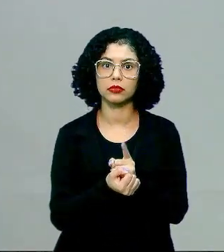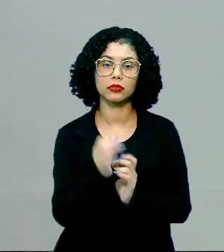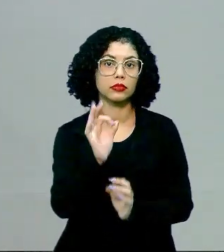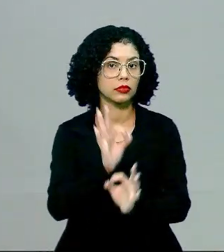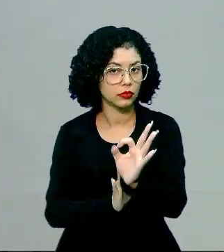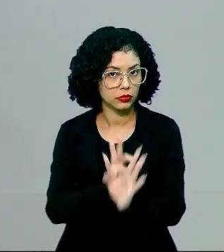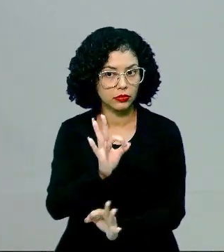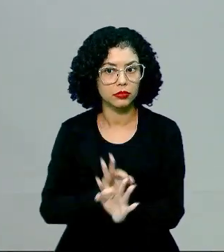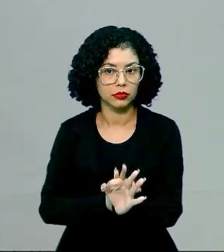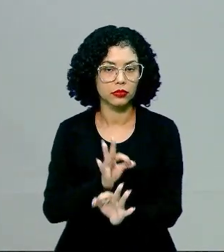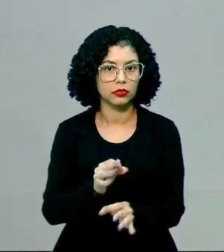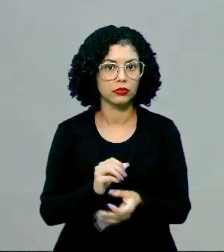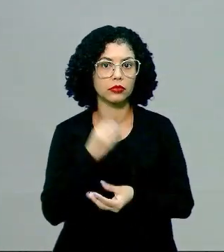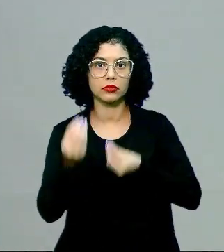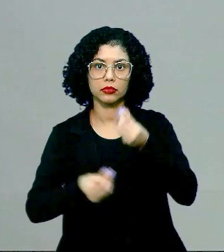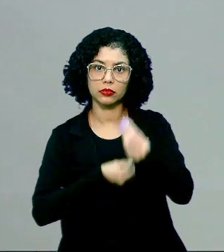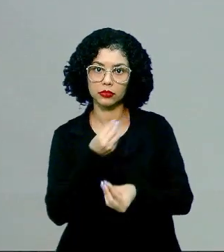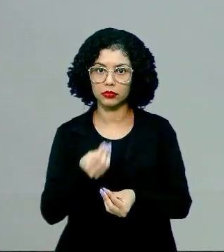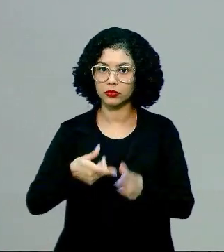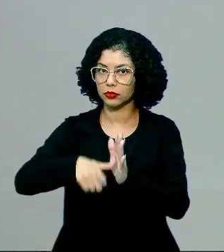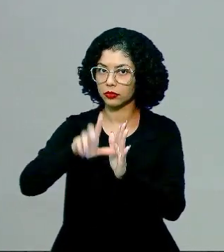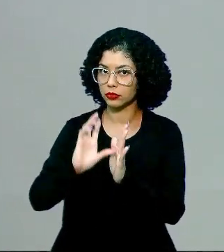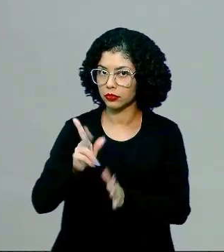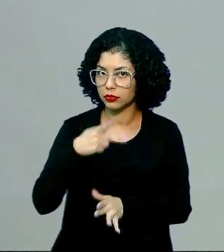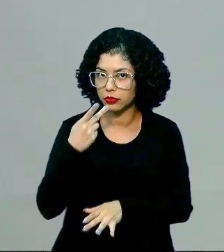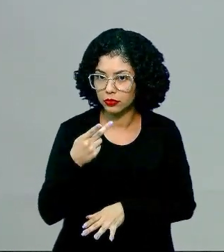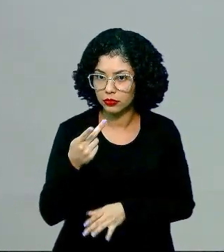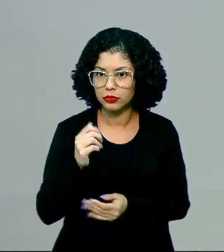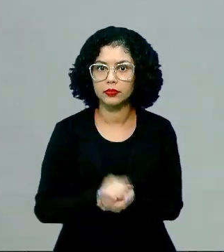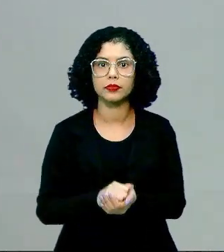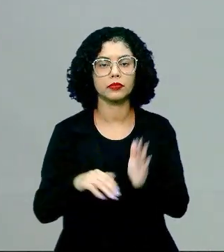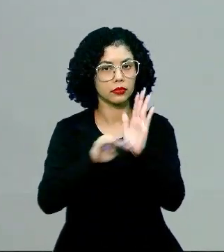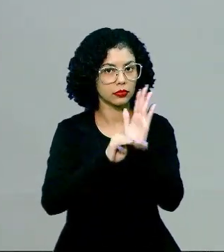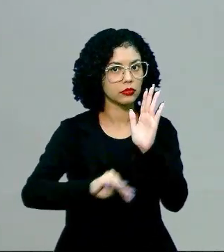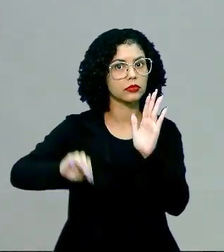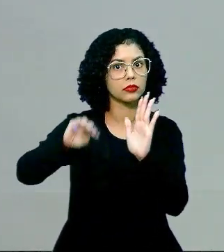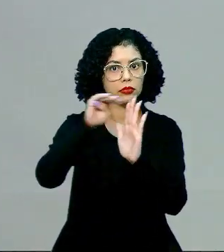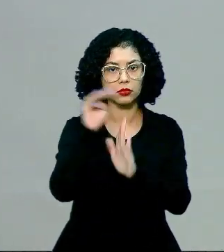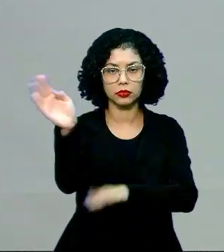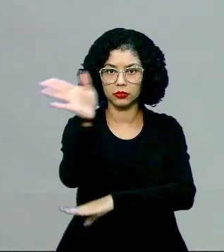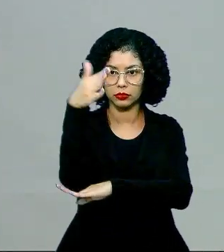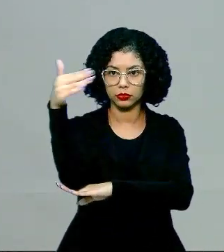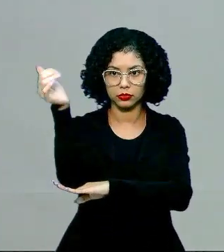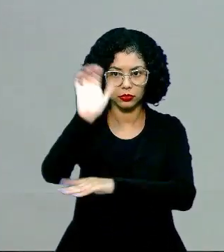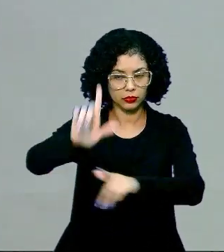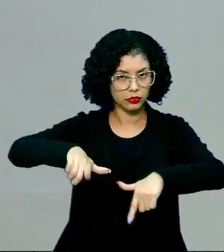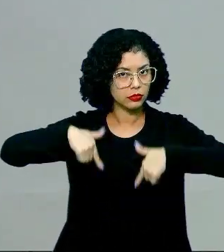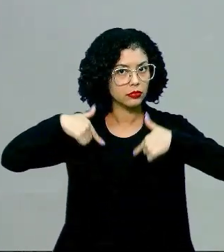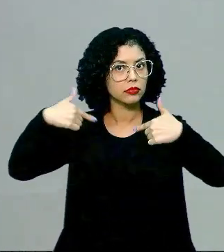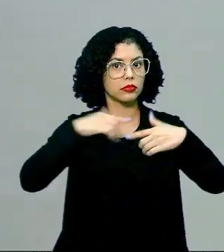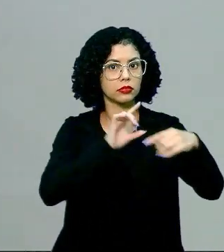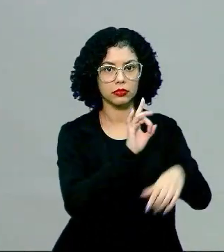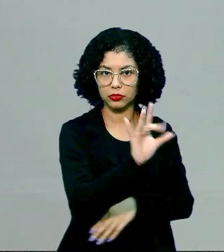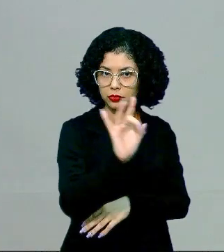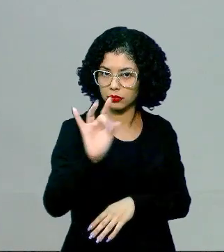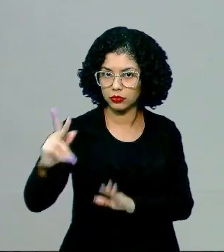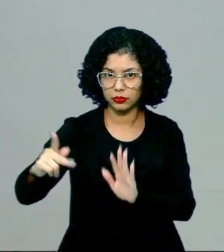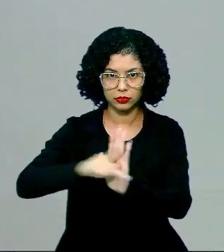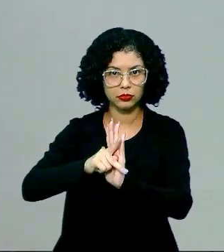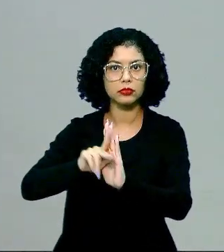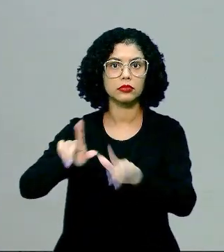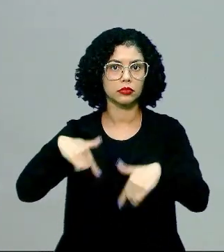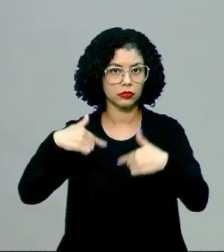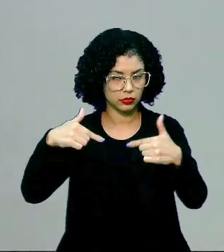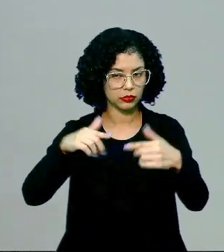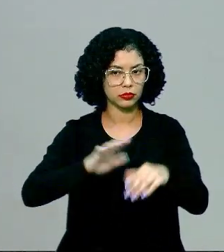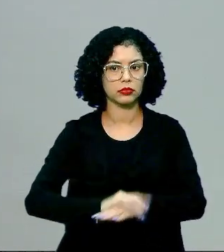se organizam, como eu disse anteriormente, no levantamento de bandeiras de luta, porque cada um tem a sua bandeira